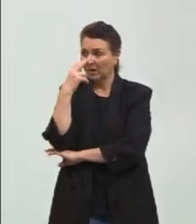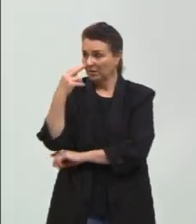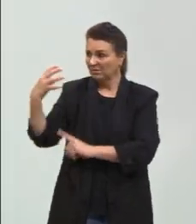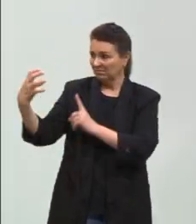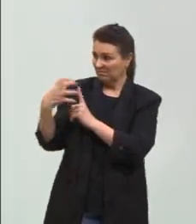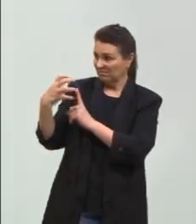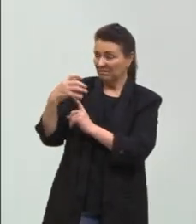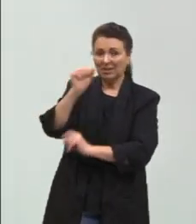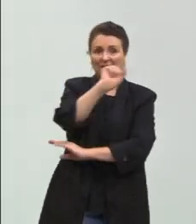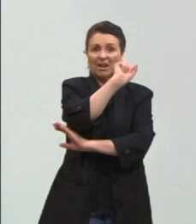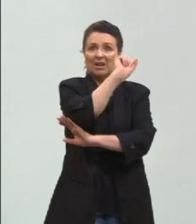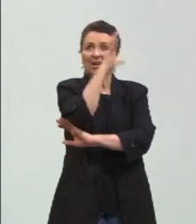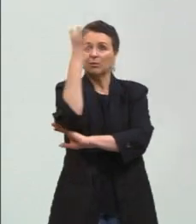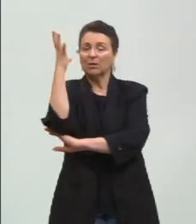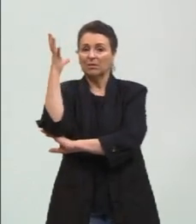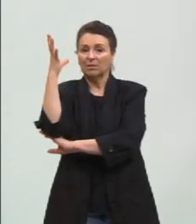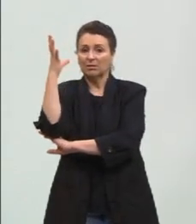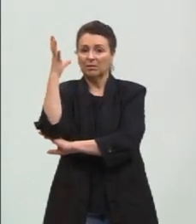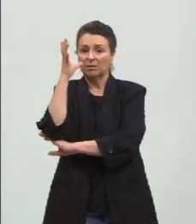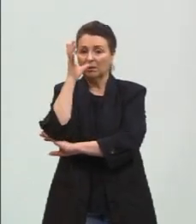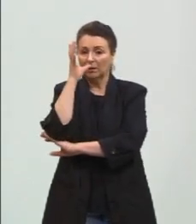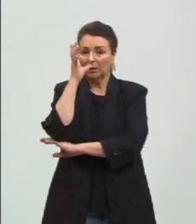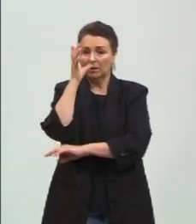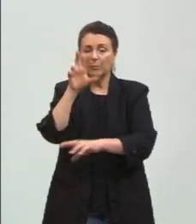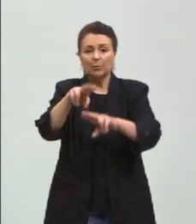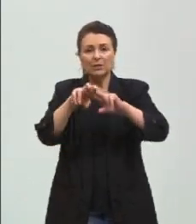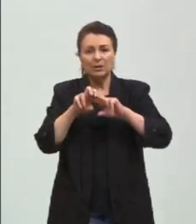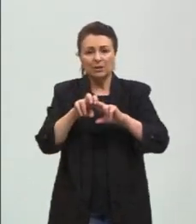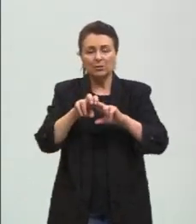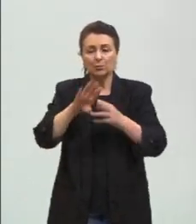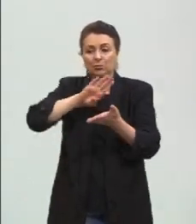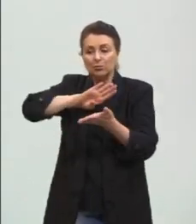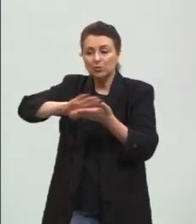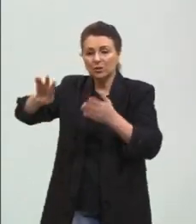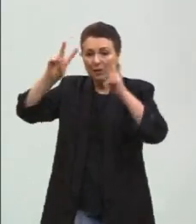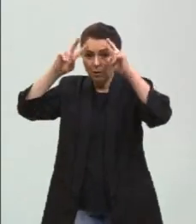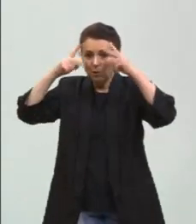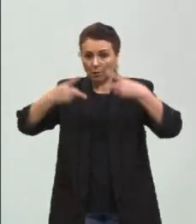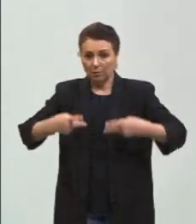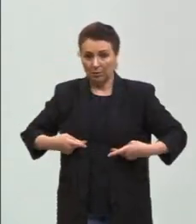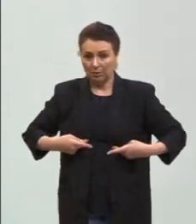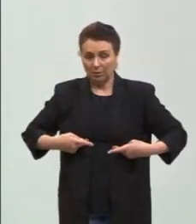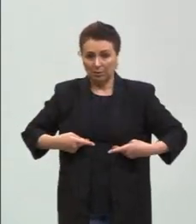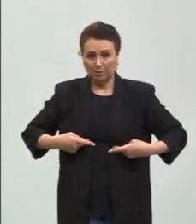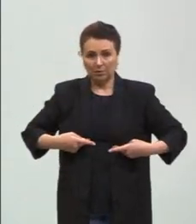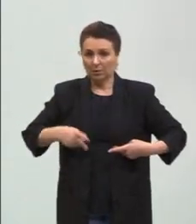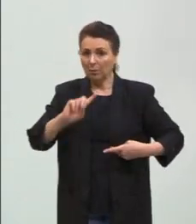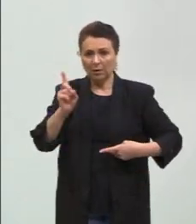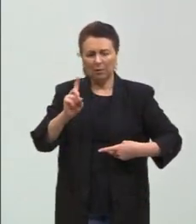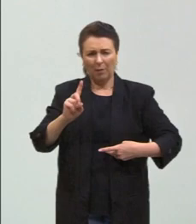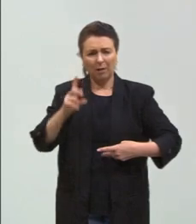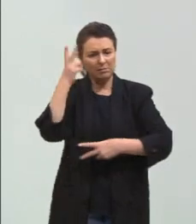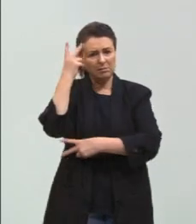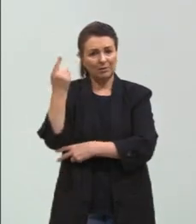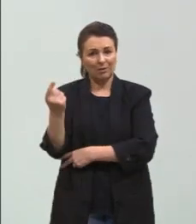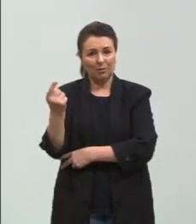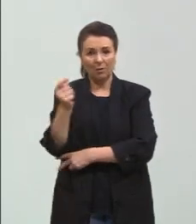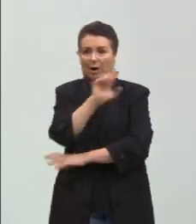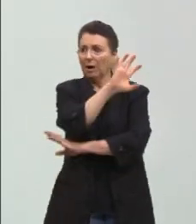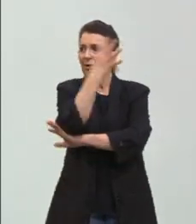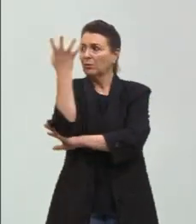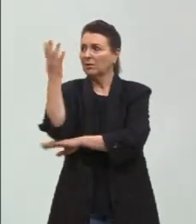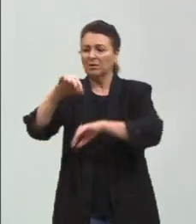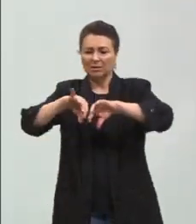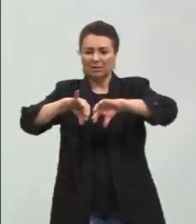natureza que vai ser danoso né do Retiro ser humano da natureza ele não é mais natural e sim a natureza tá